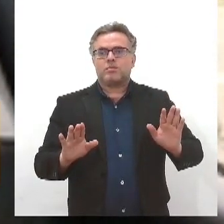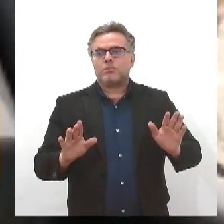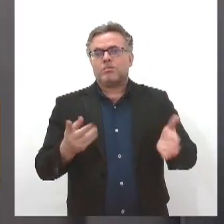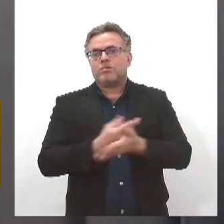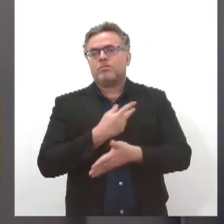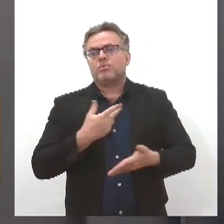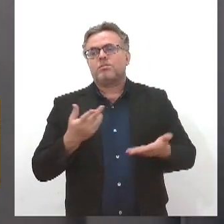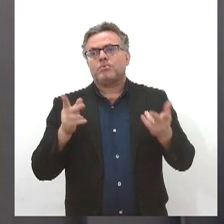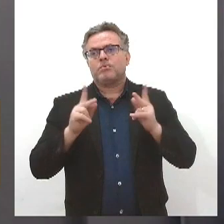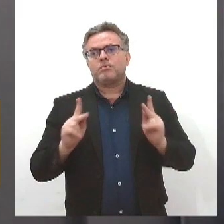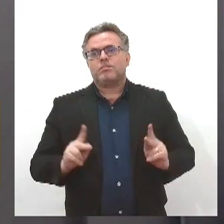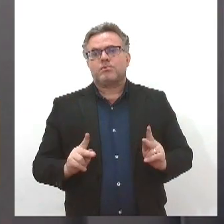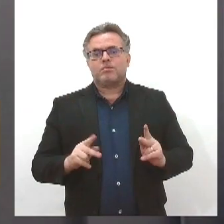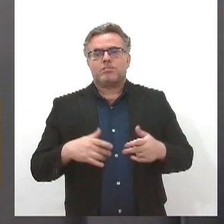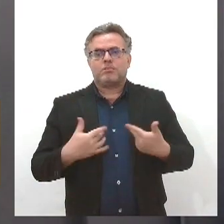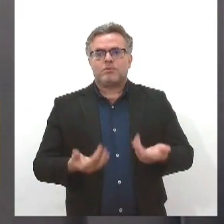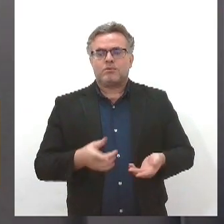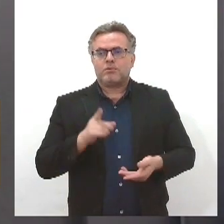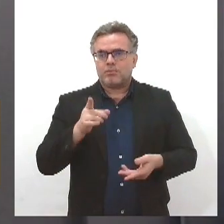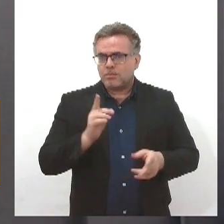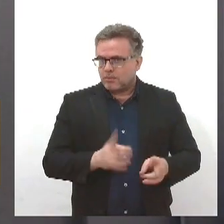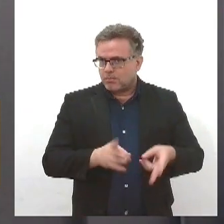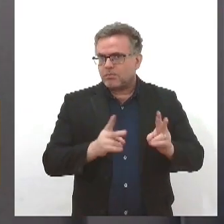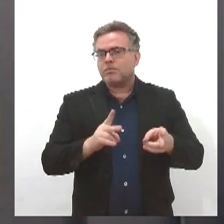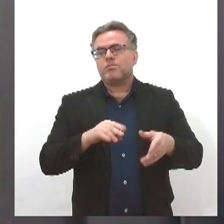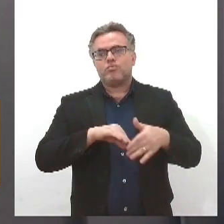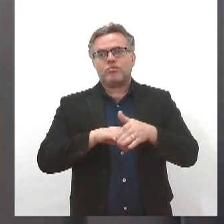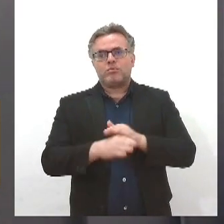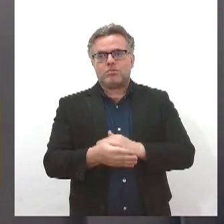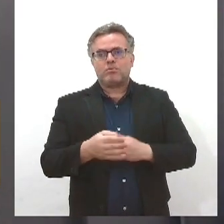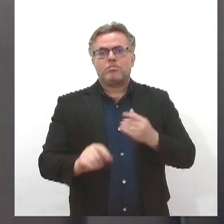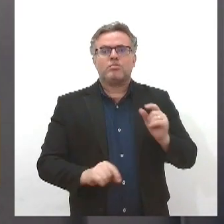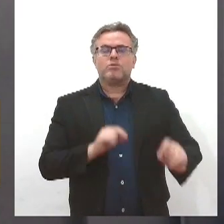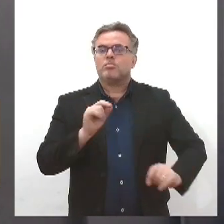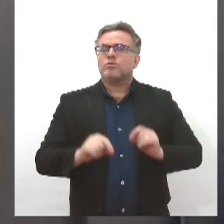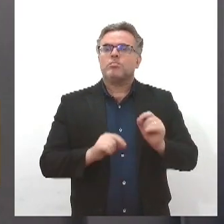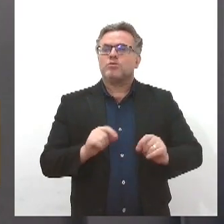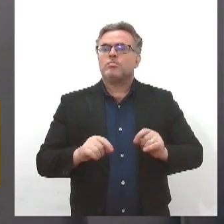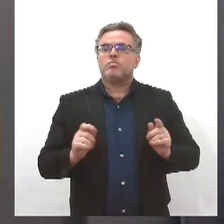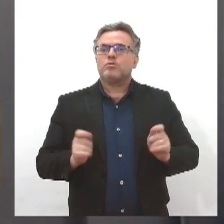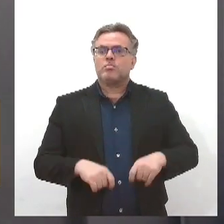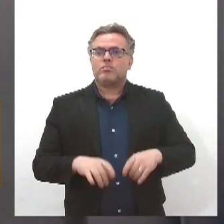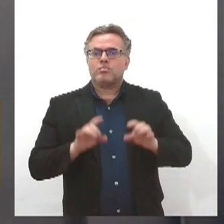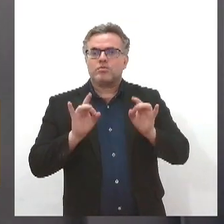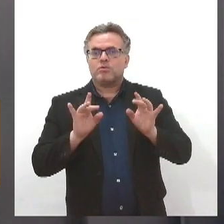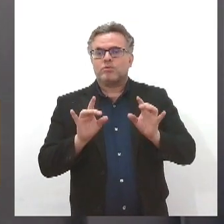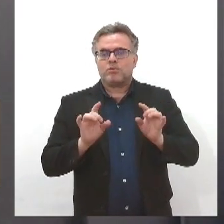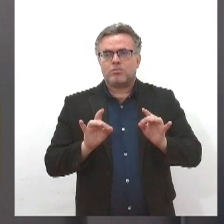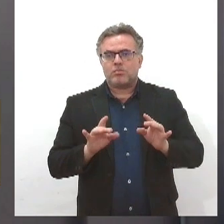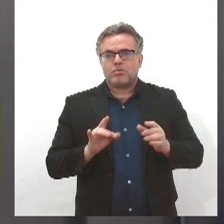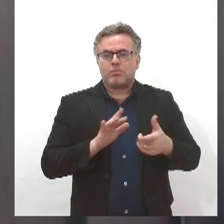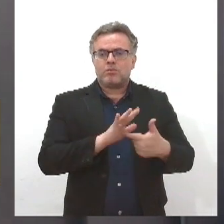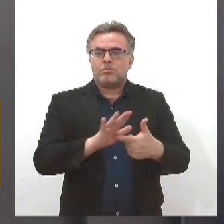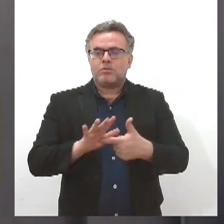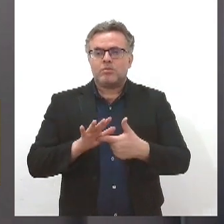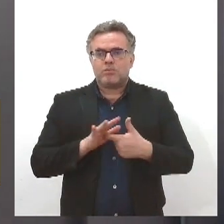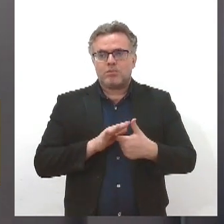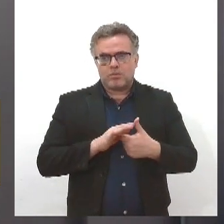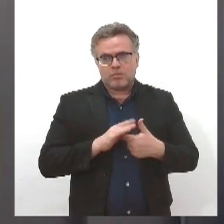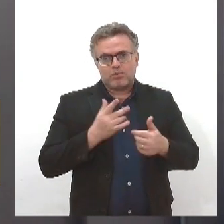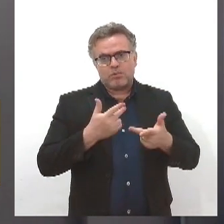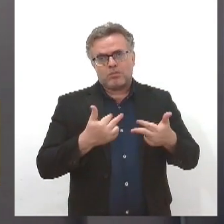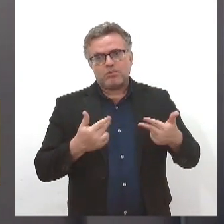e vocês têm também uma tradição em especial de levar atrações que tenham a ver com